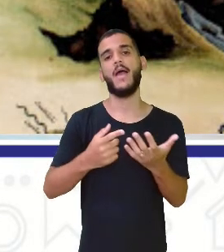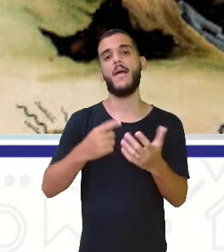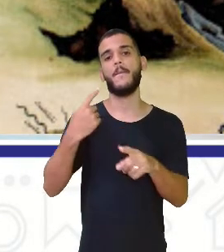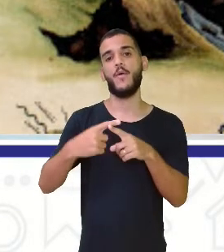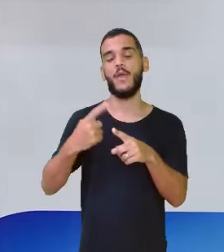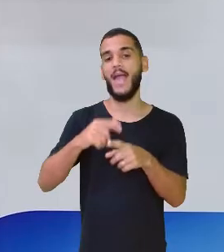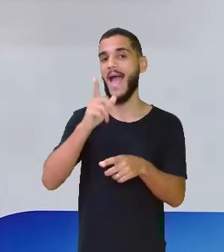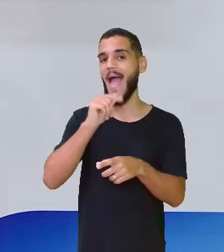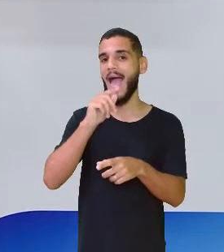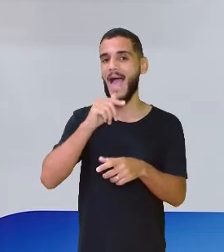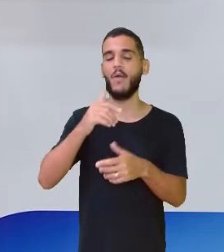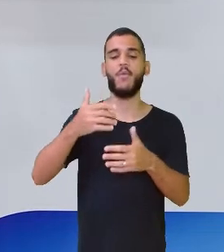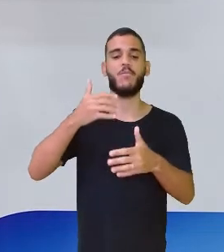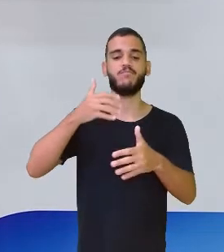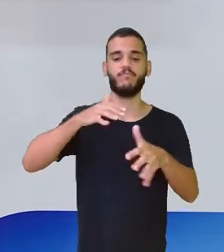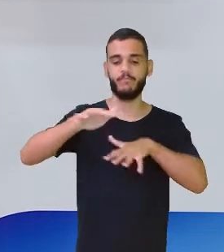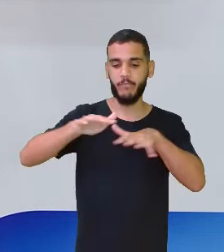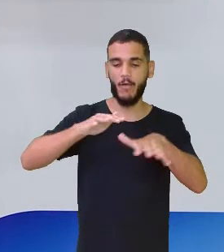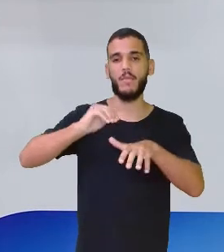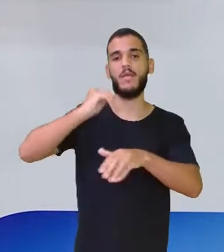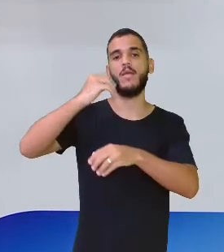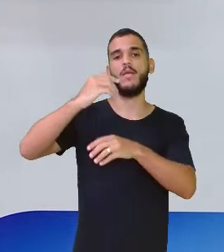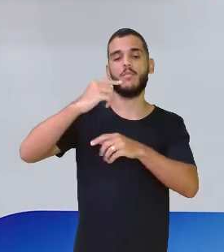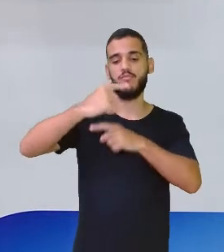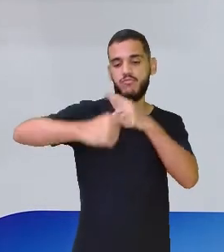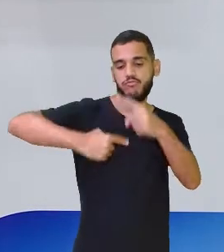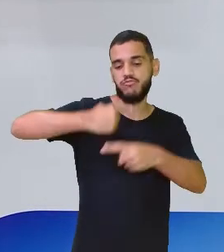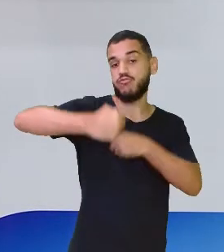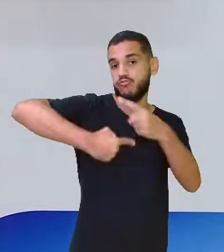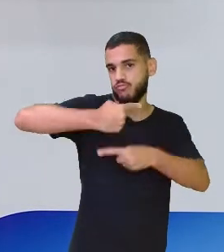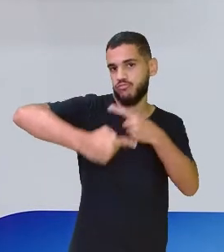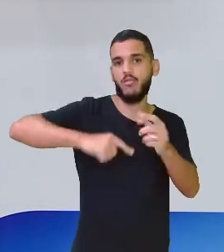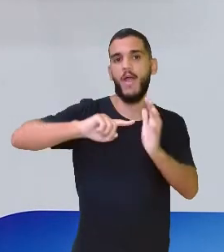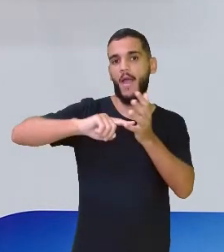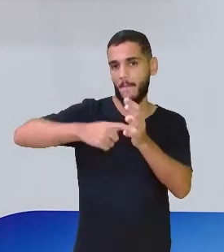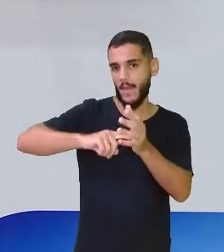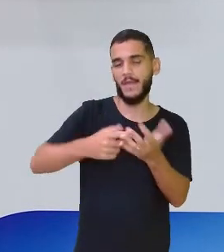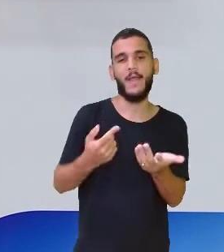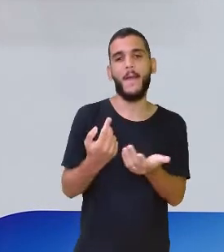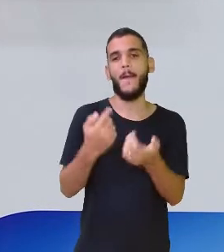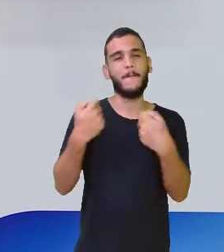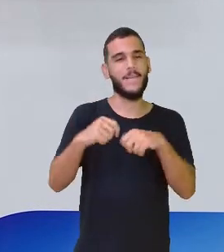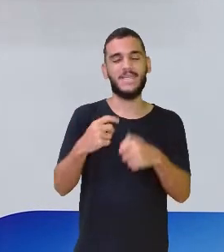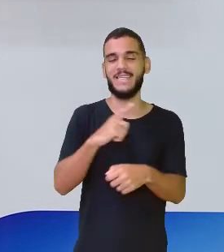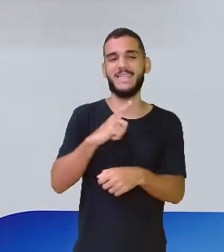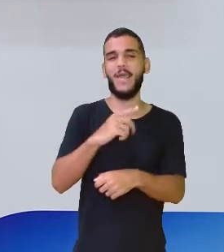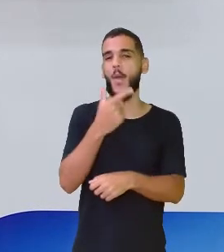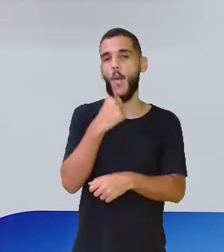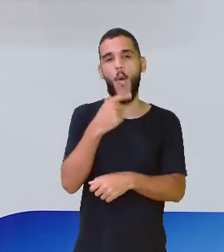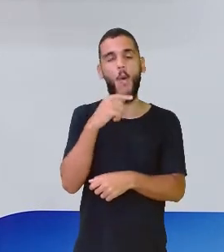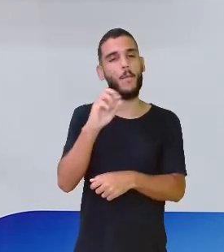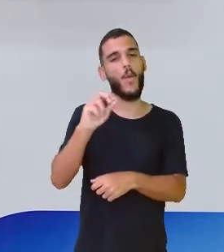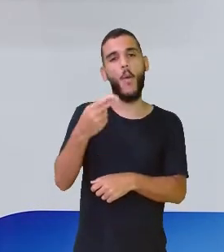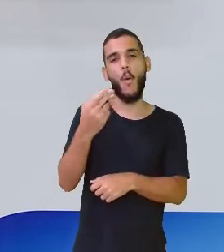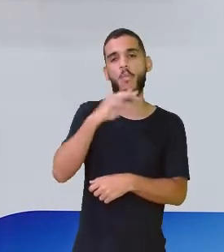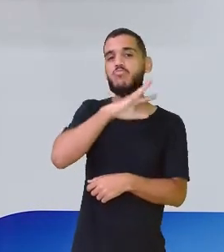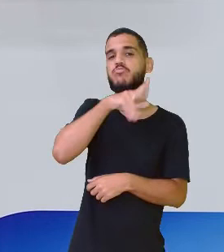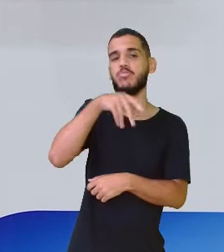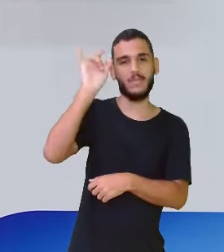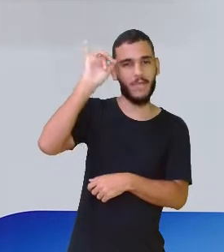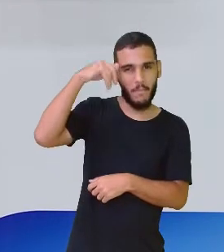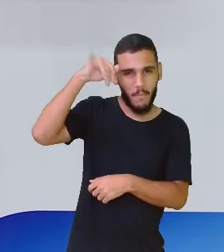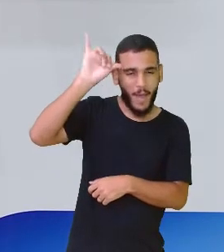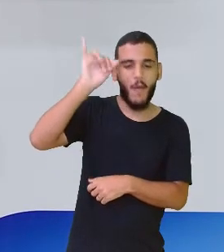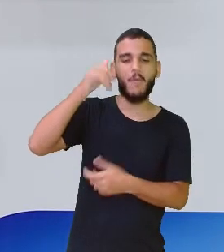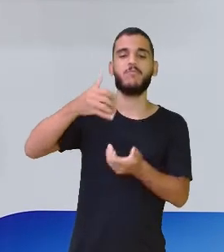passando, movimentando o engenho. Então não há necessidade de ter um escravo ou boi girando ali o engenho para que ele